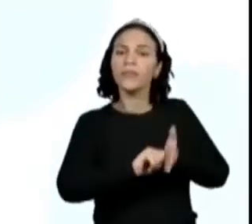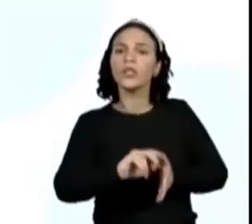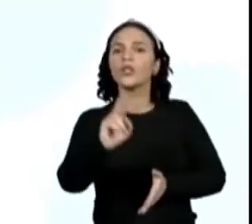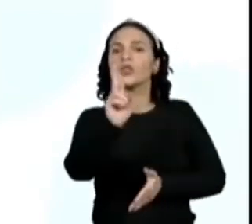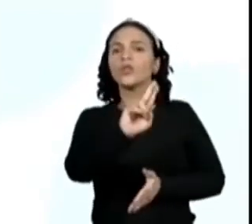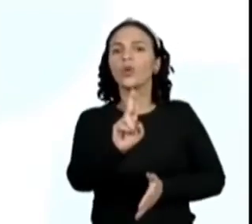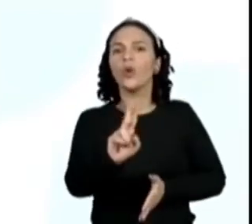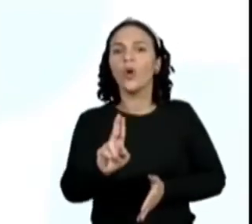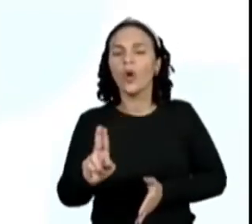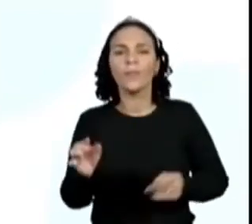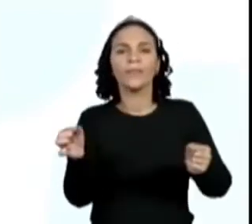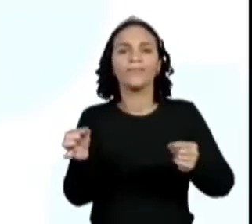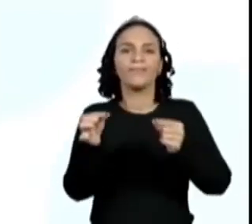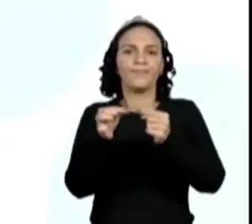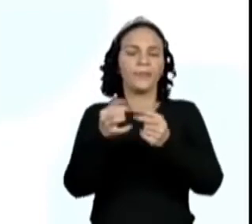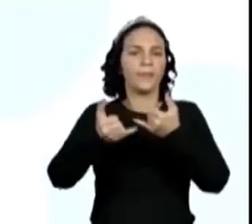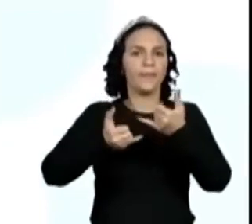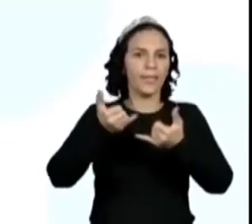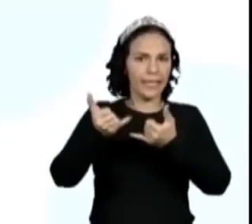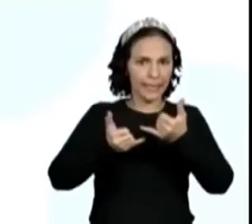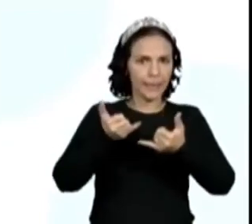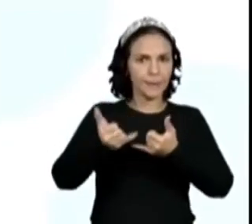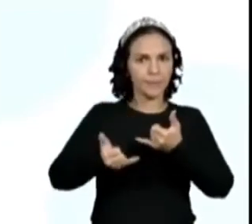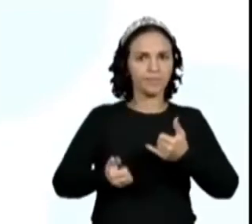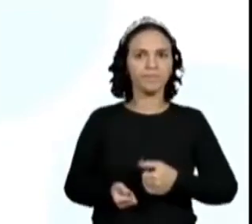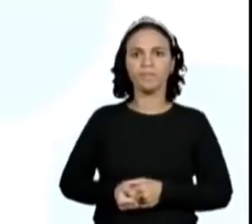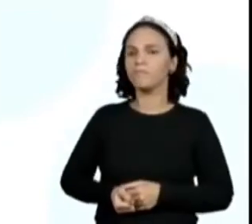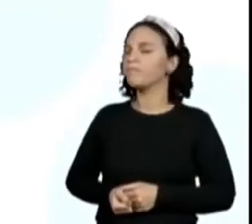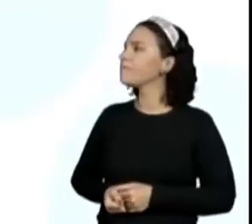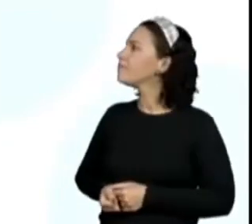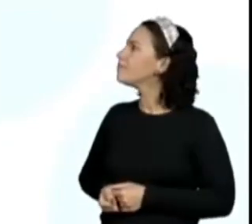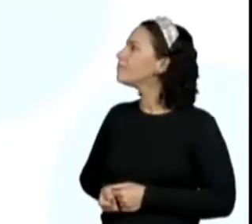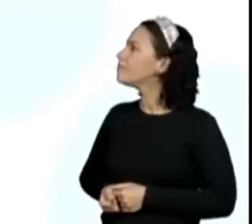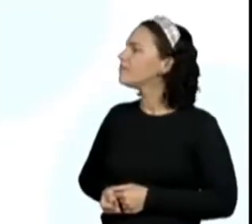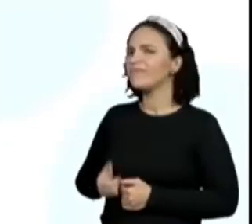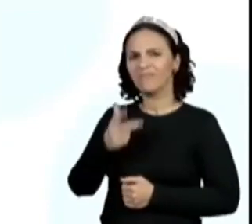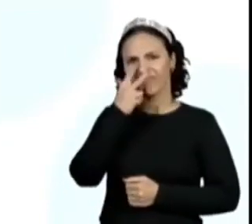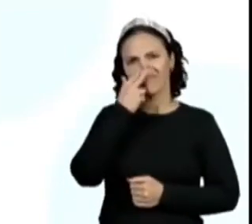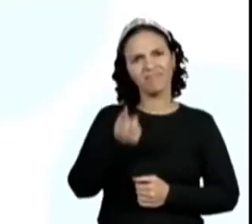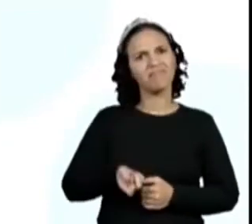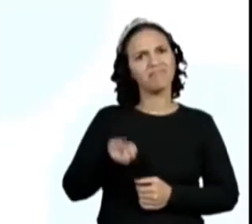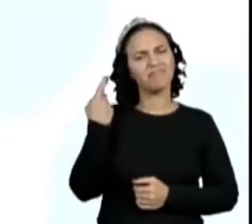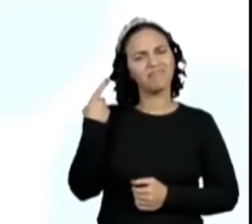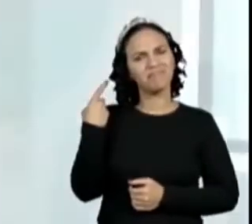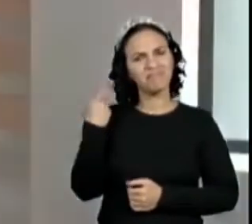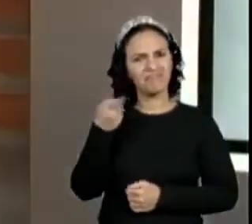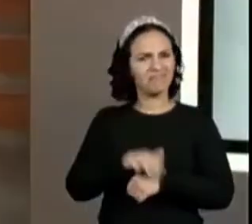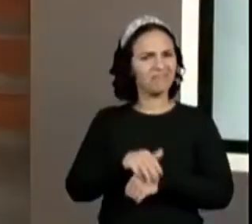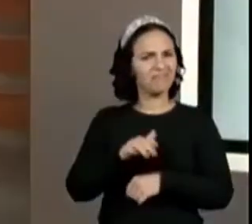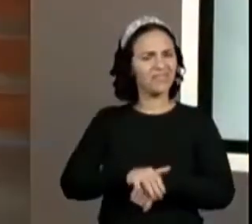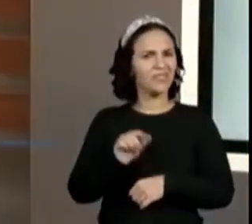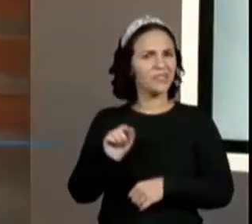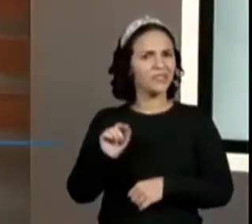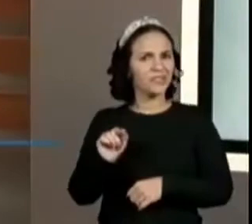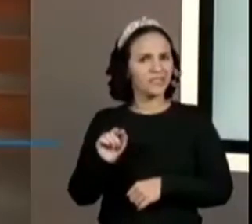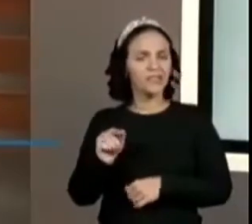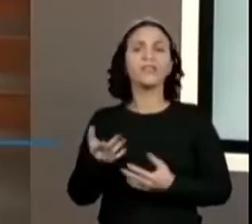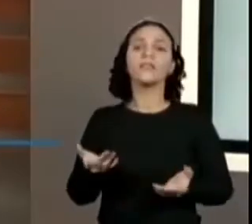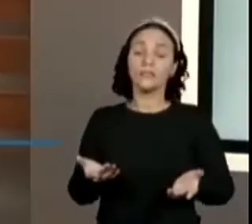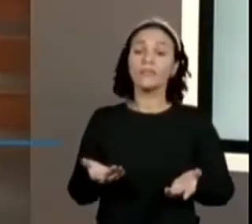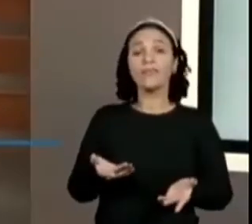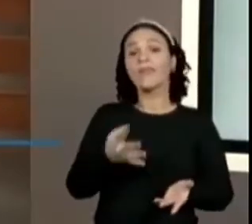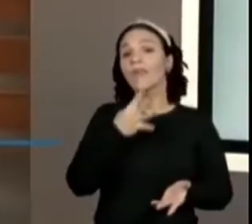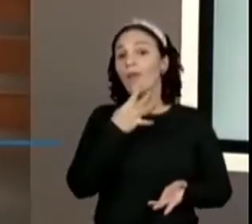acordo com a forma que usamos na brincadeira. Parece estranho, o que a gente vai fazer? Vocês estão brincando, estão conhecendo